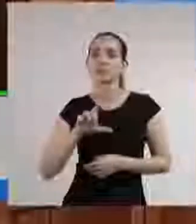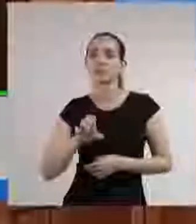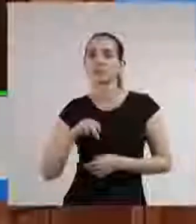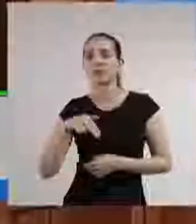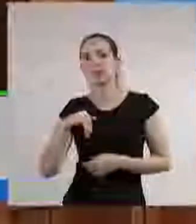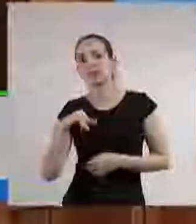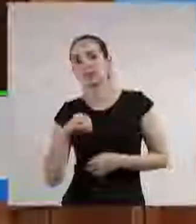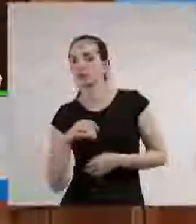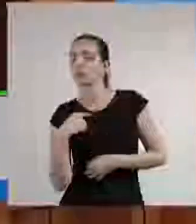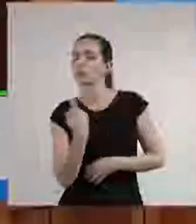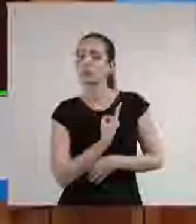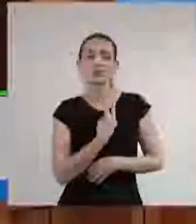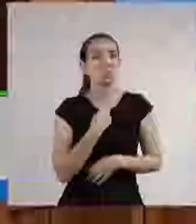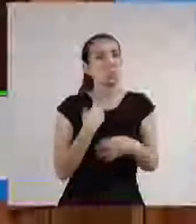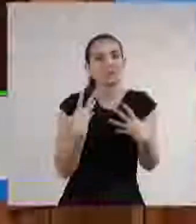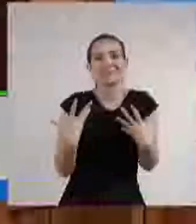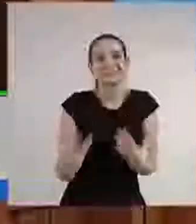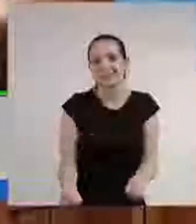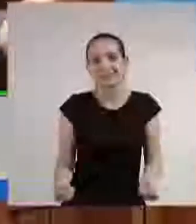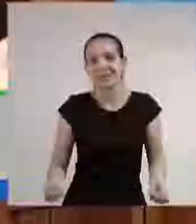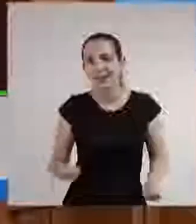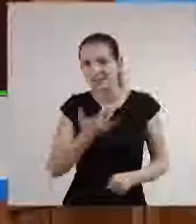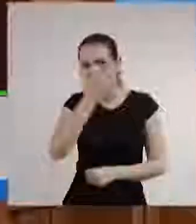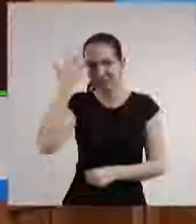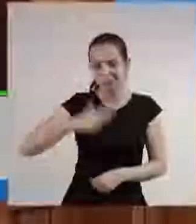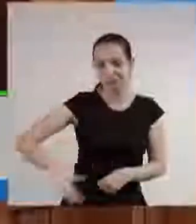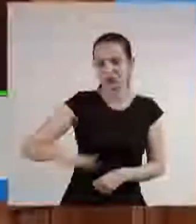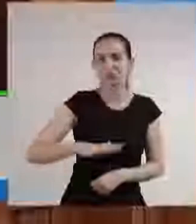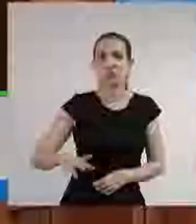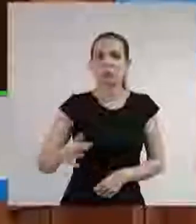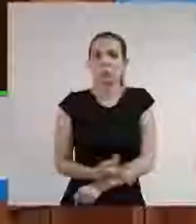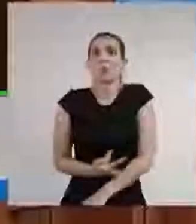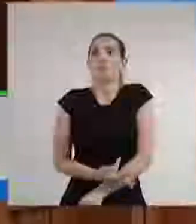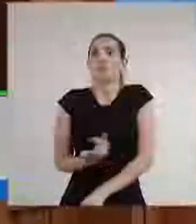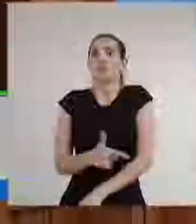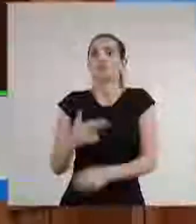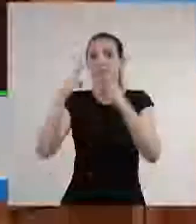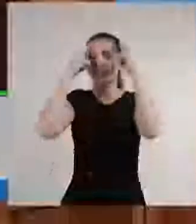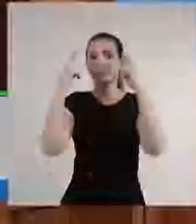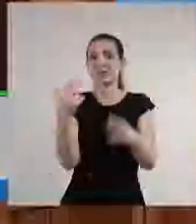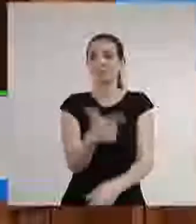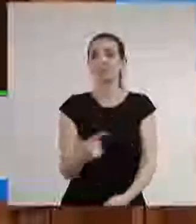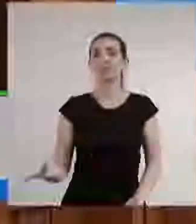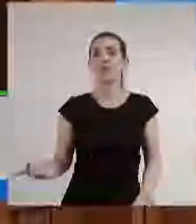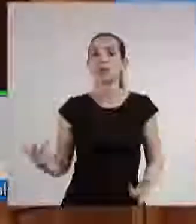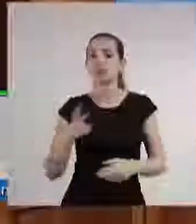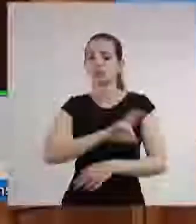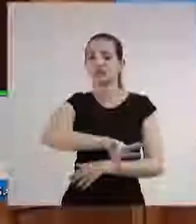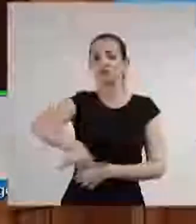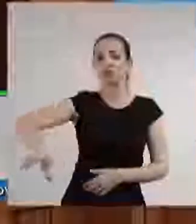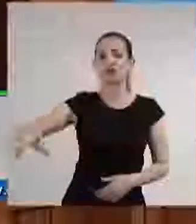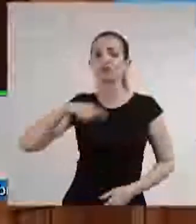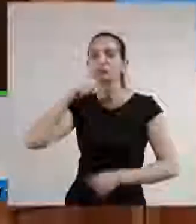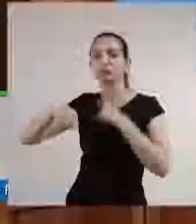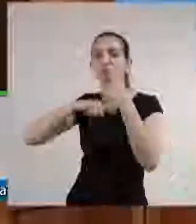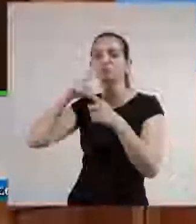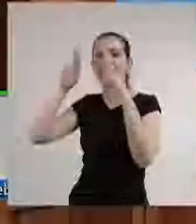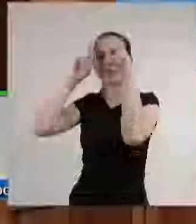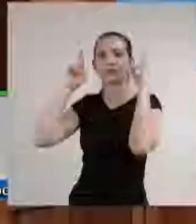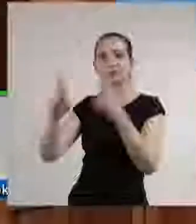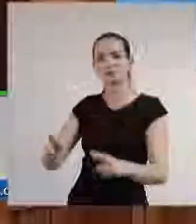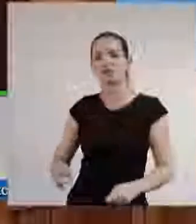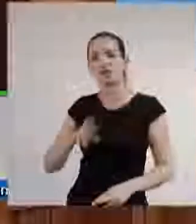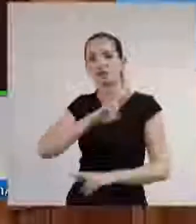de que as pessoas não tenham condições de conviver com o diferente, conviver com as divergências